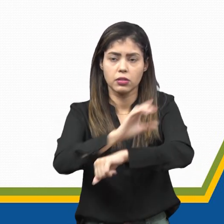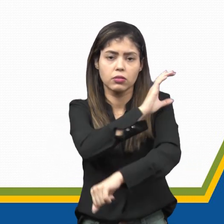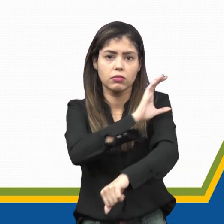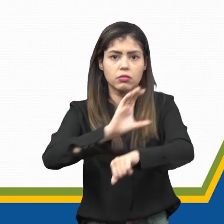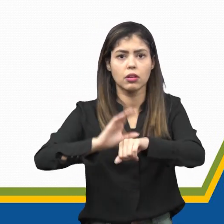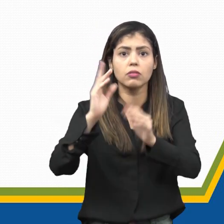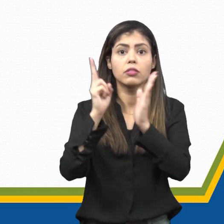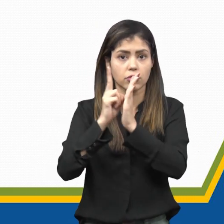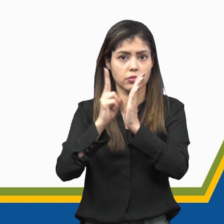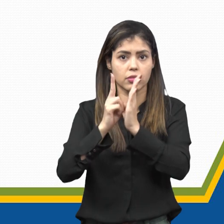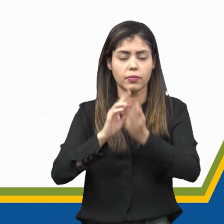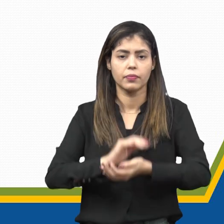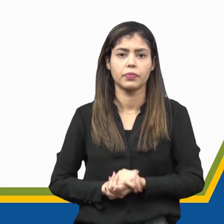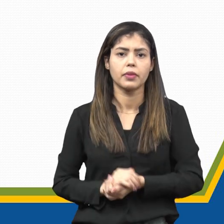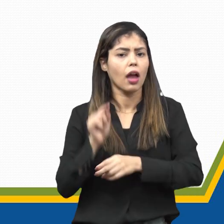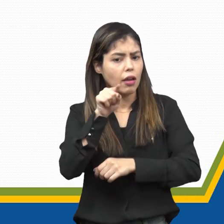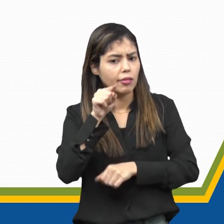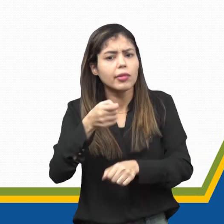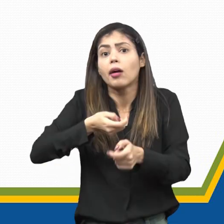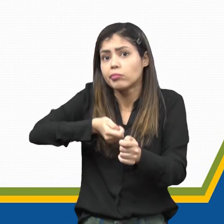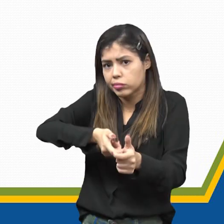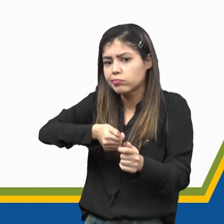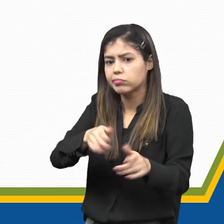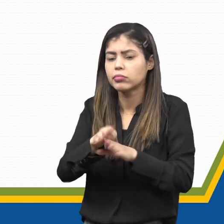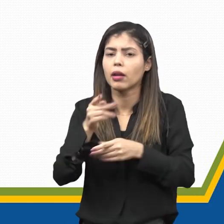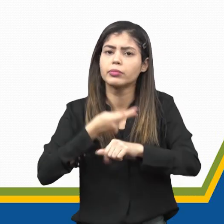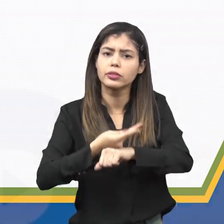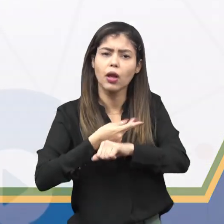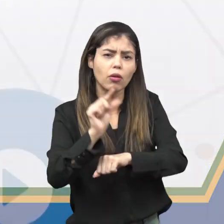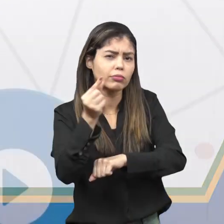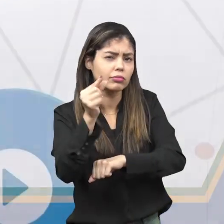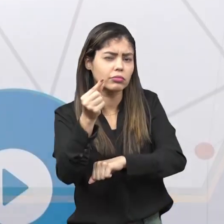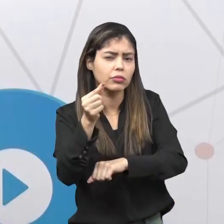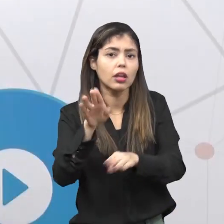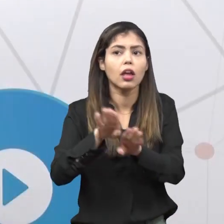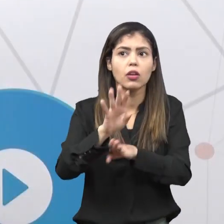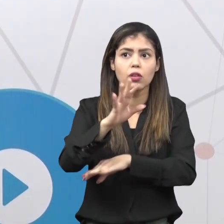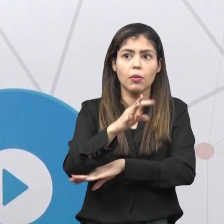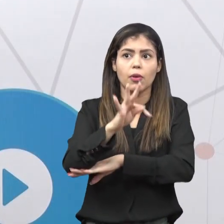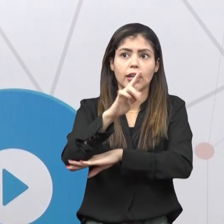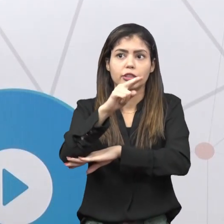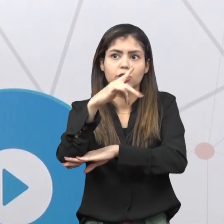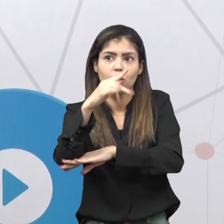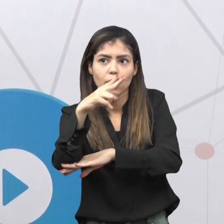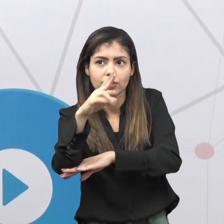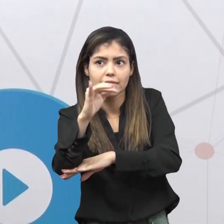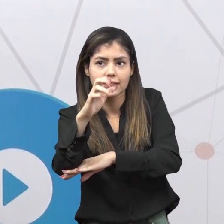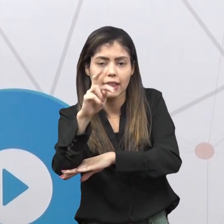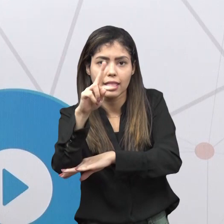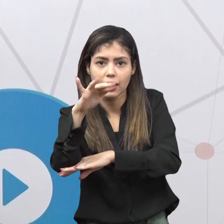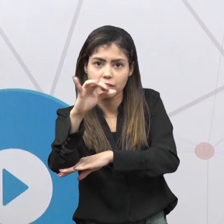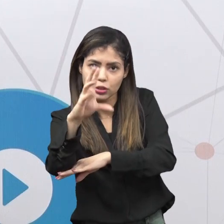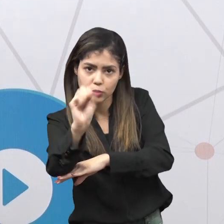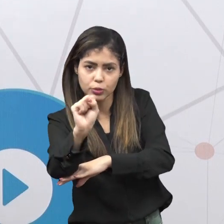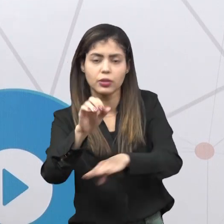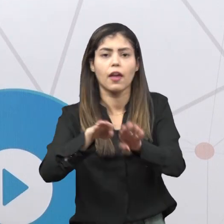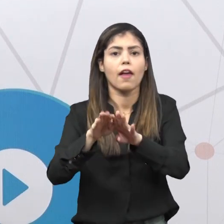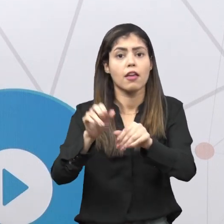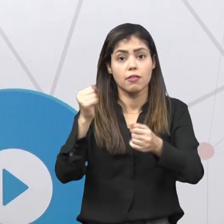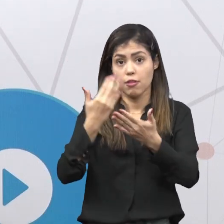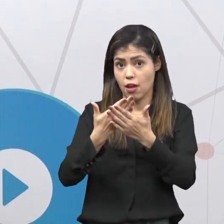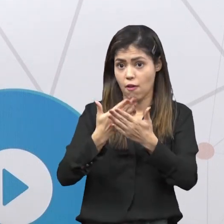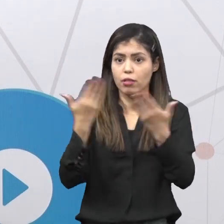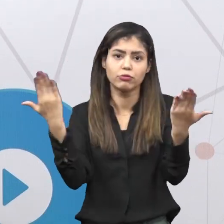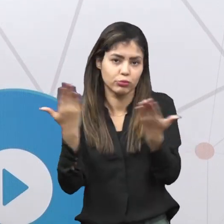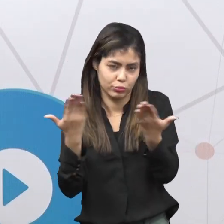dos indígenas, né? E aí eu aconselho vocês a pesquisarem um pouquinho sobre o etnocentrismo, tá bom? Pessoal, essa foi a nossa aula